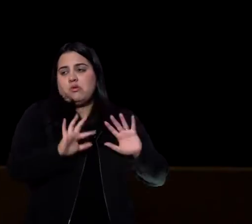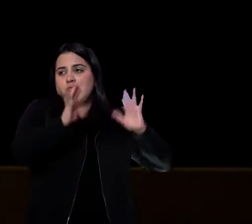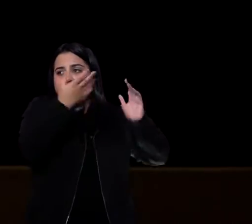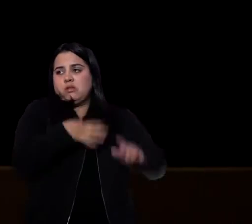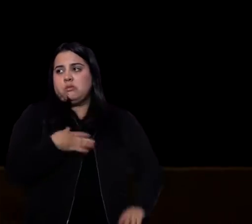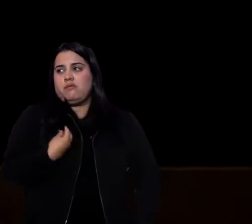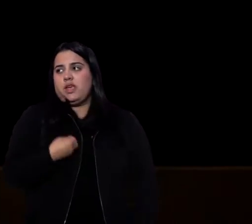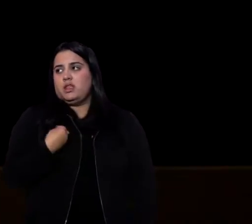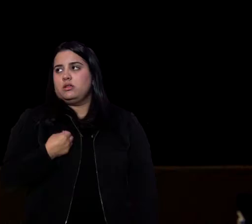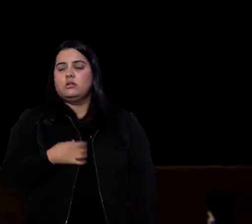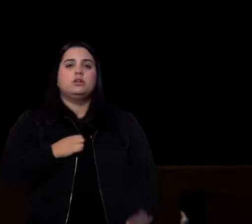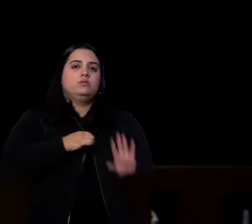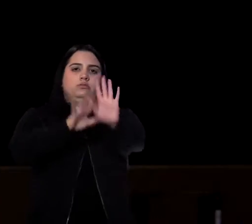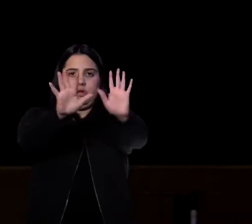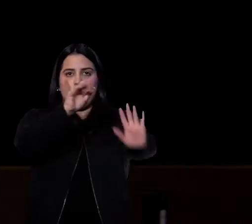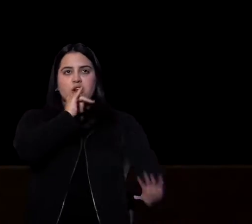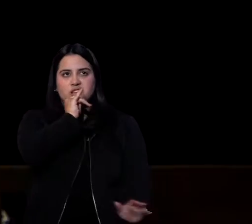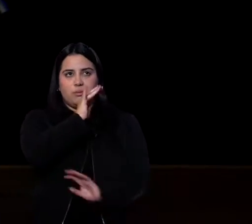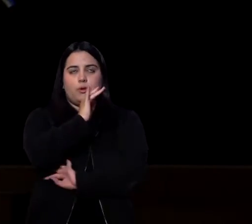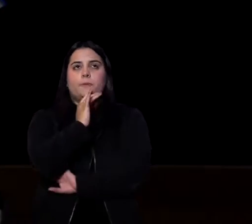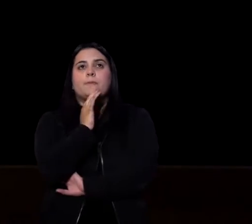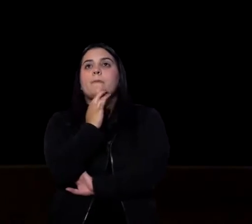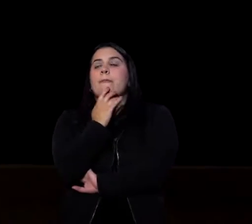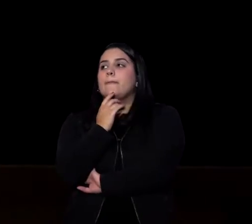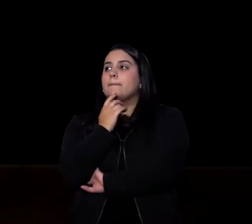vida. Vou dar um exemplo para vocês.